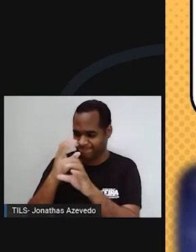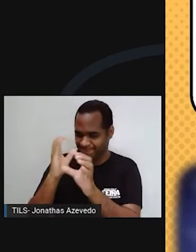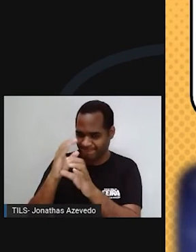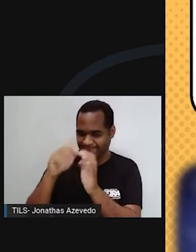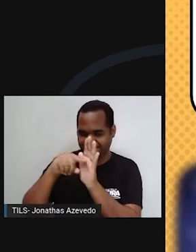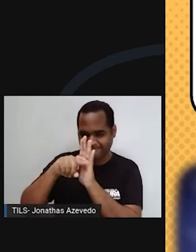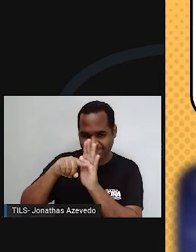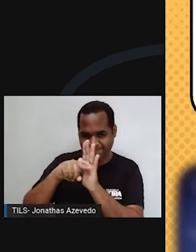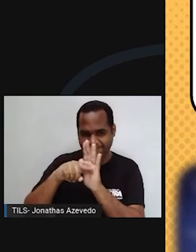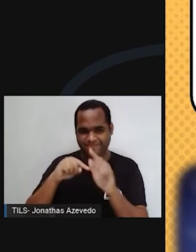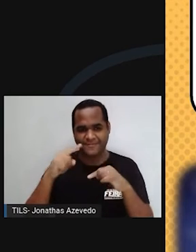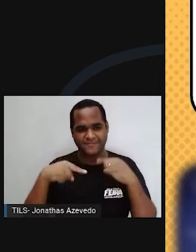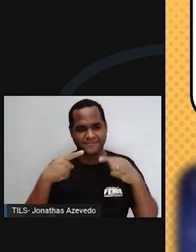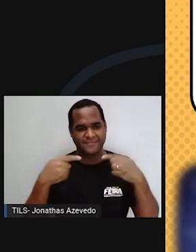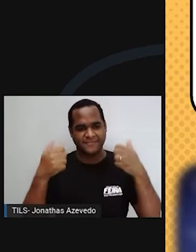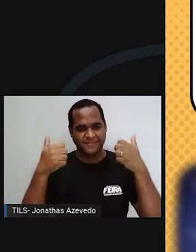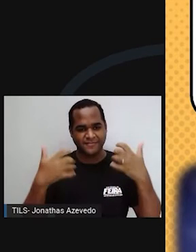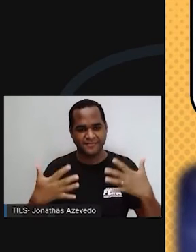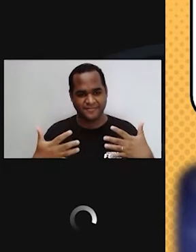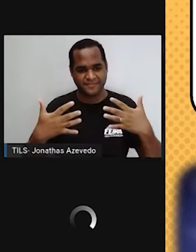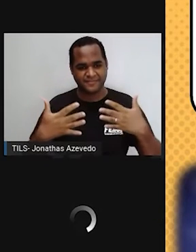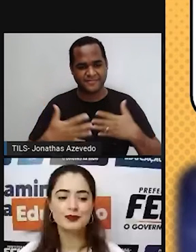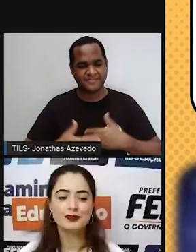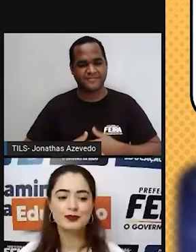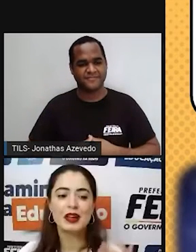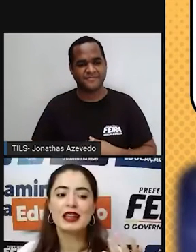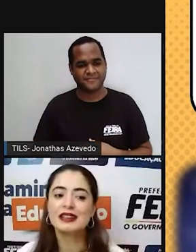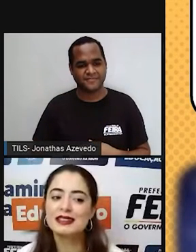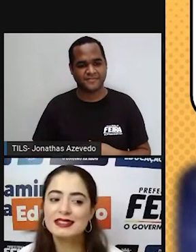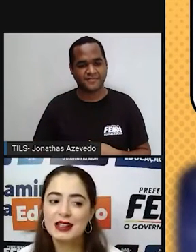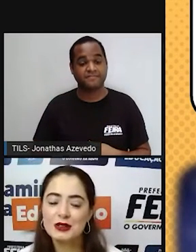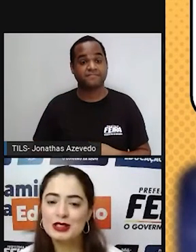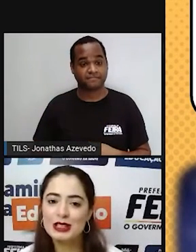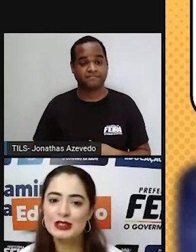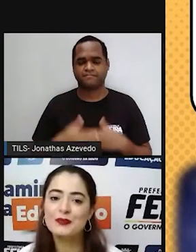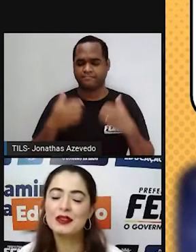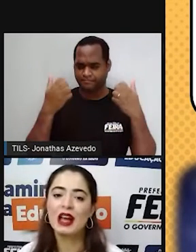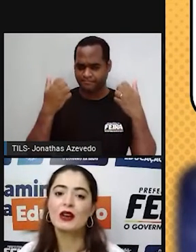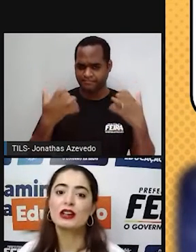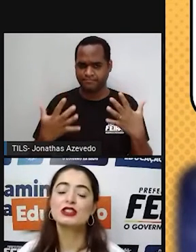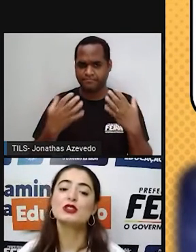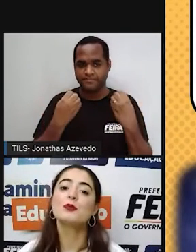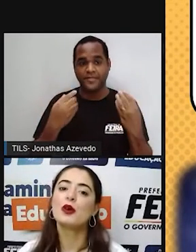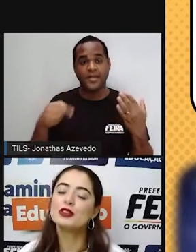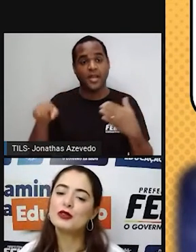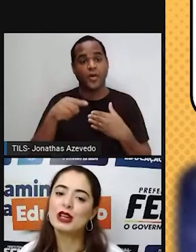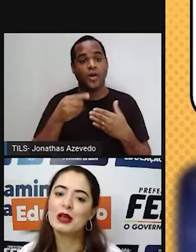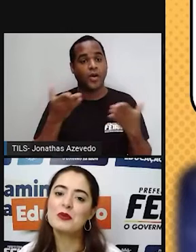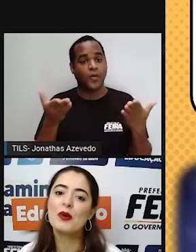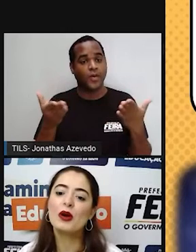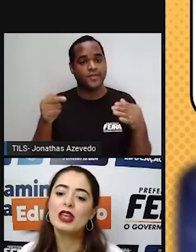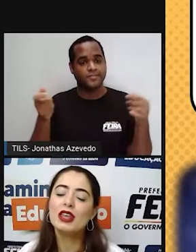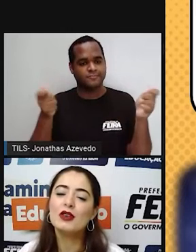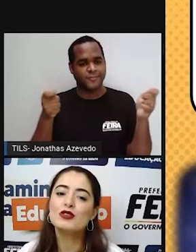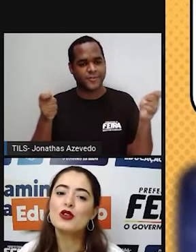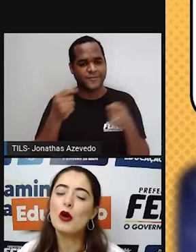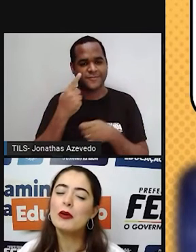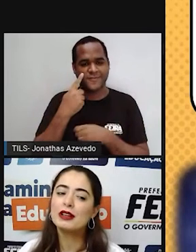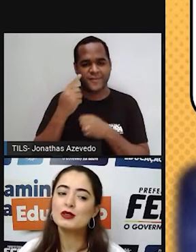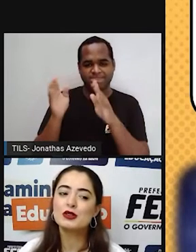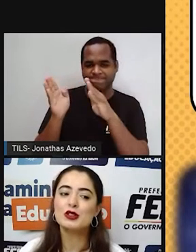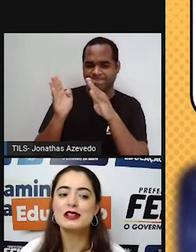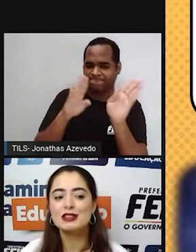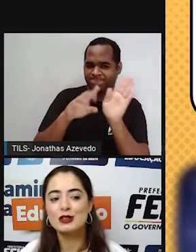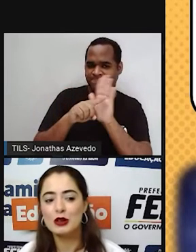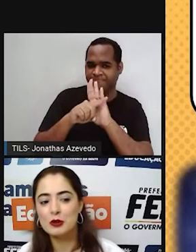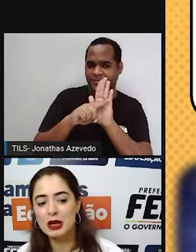Então, gente, Agora a gente pode ver aí um pouquinho de como é